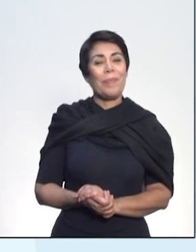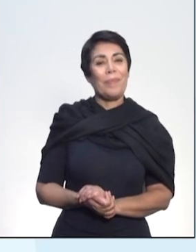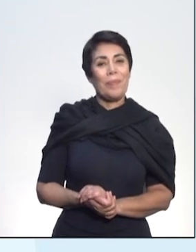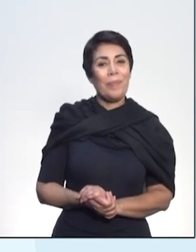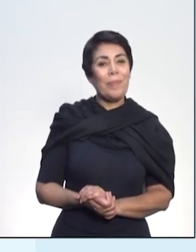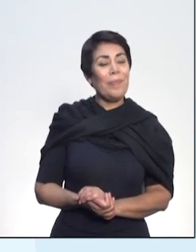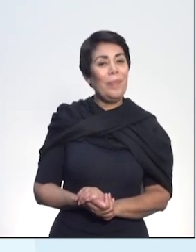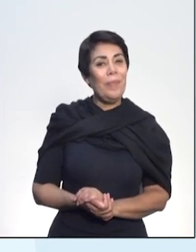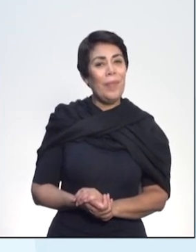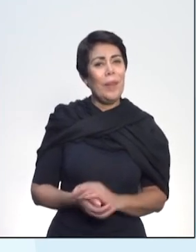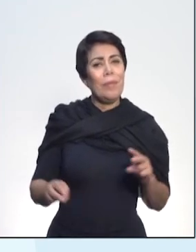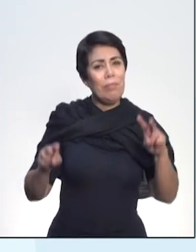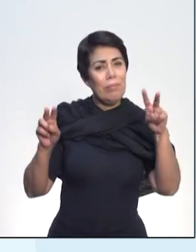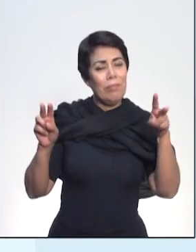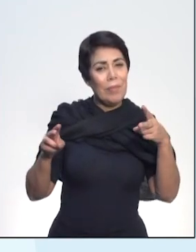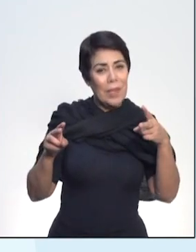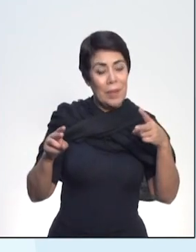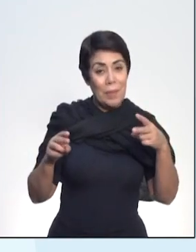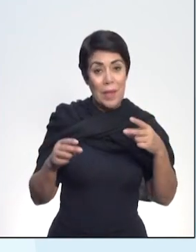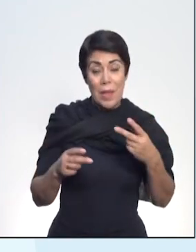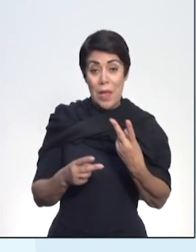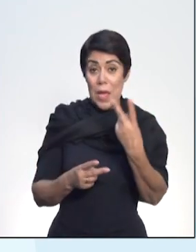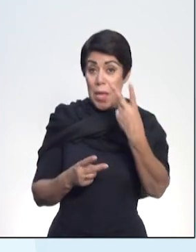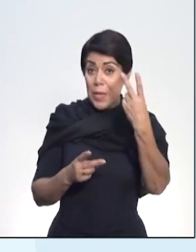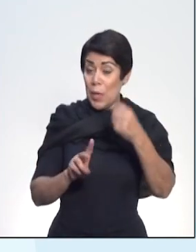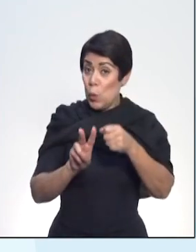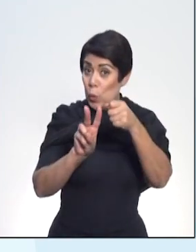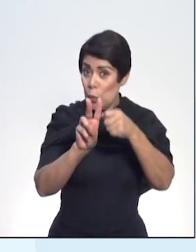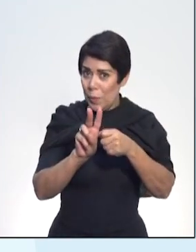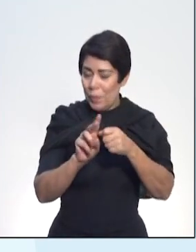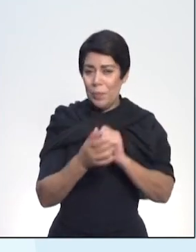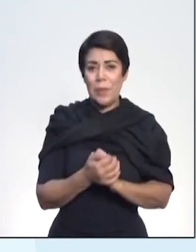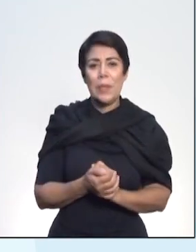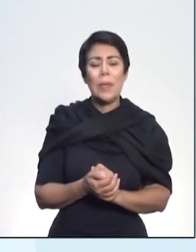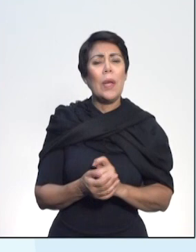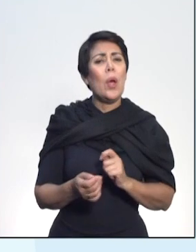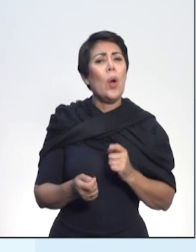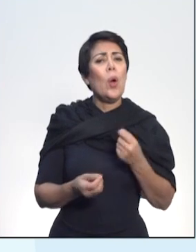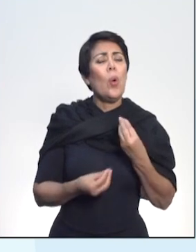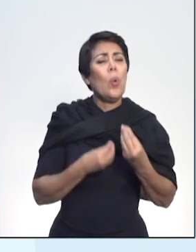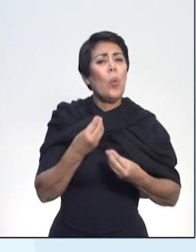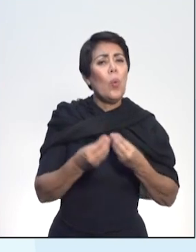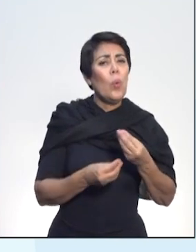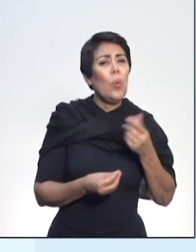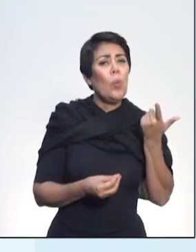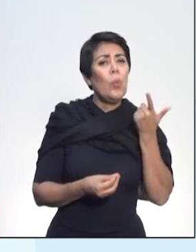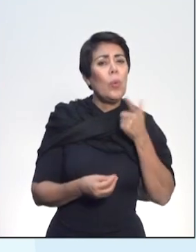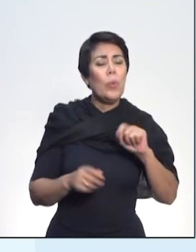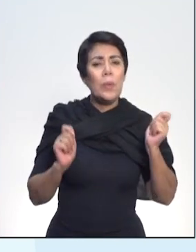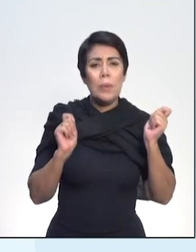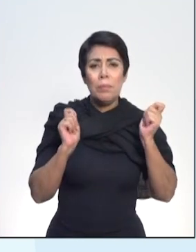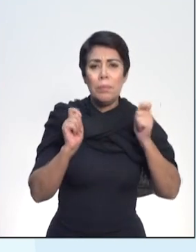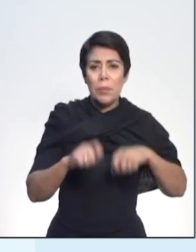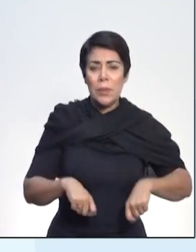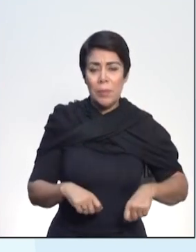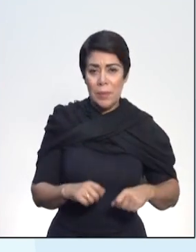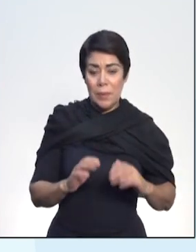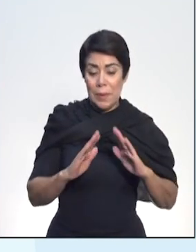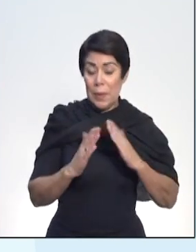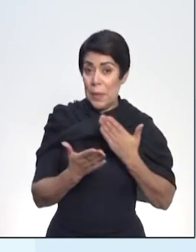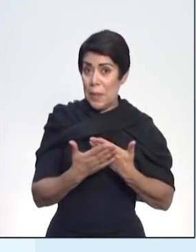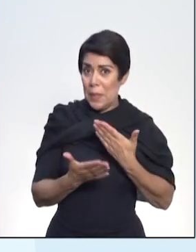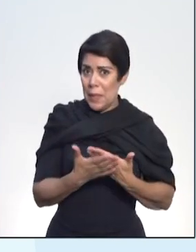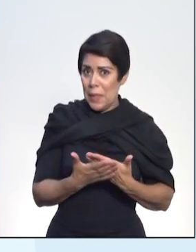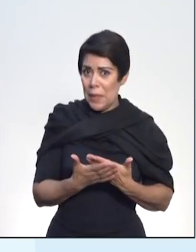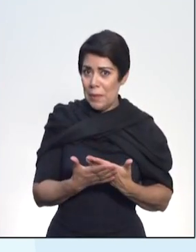no assunto do segundo bimestre, que é como potencializar os seus estudos em casa, né? Como é